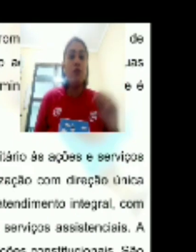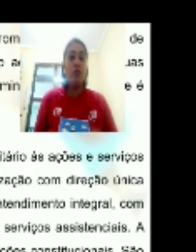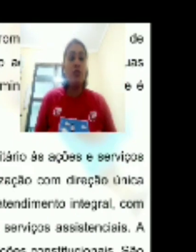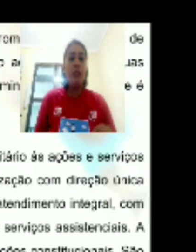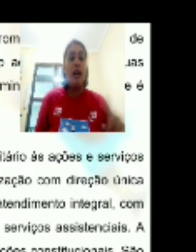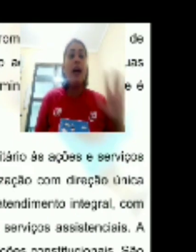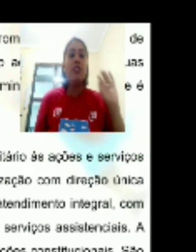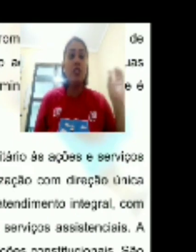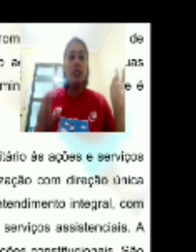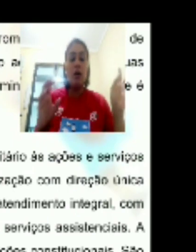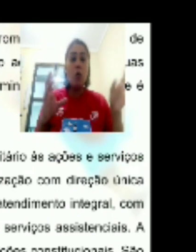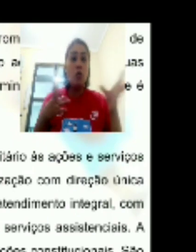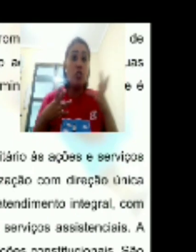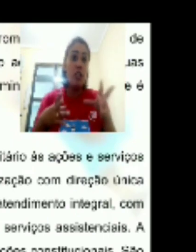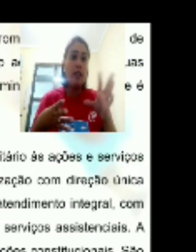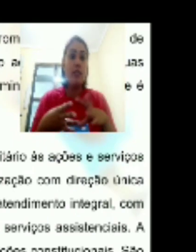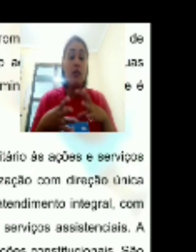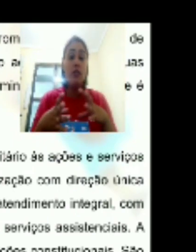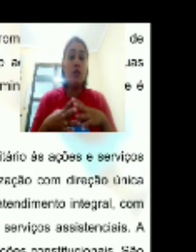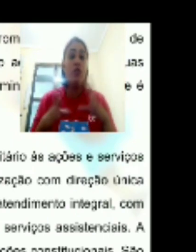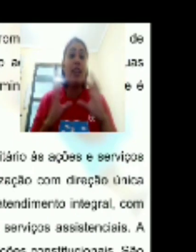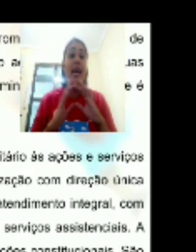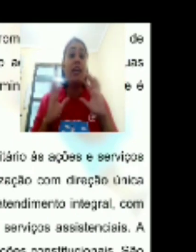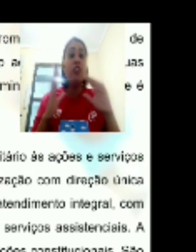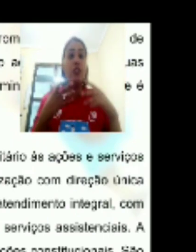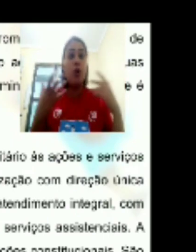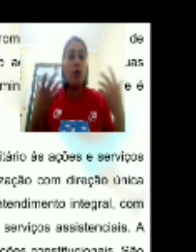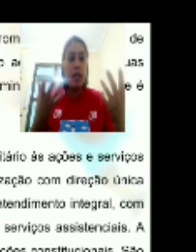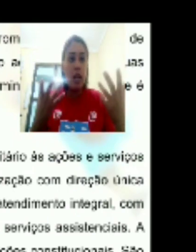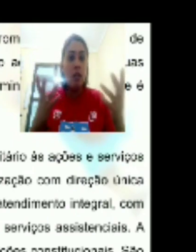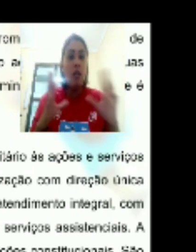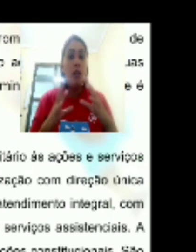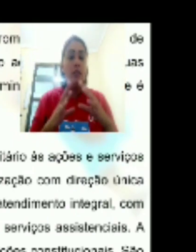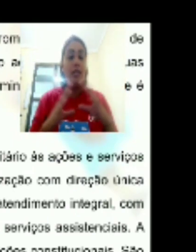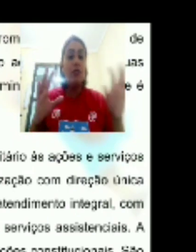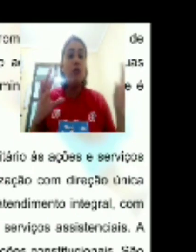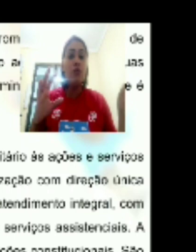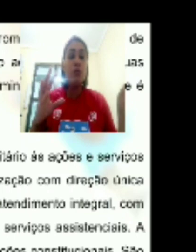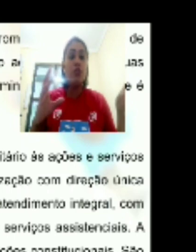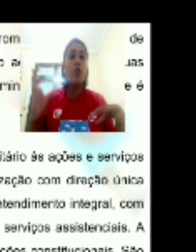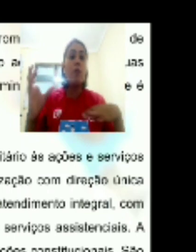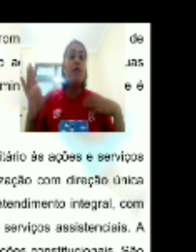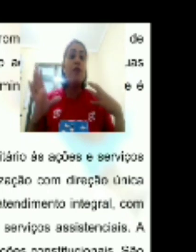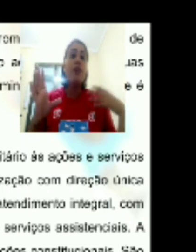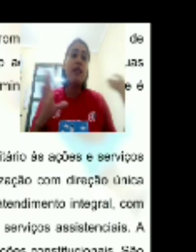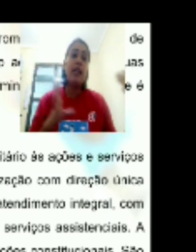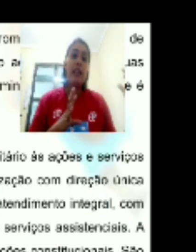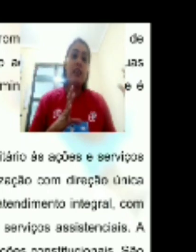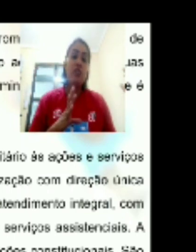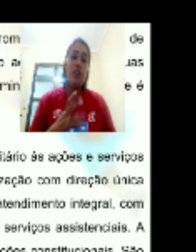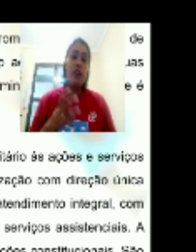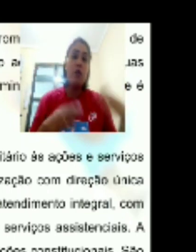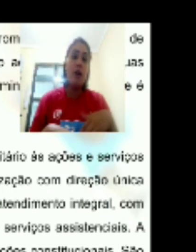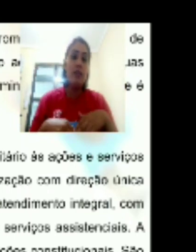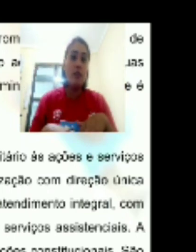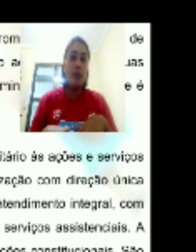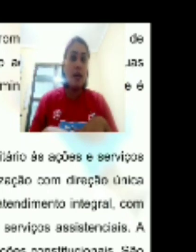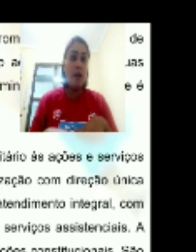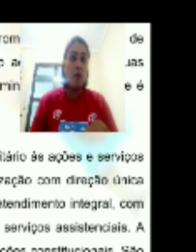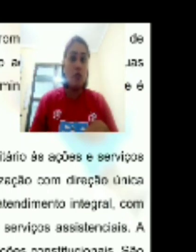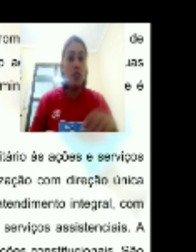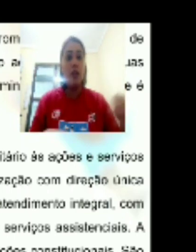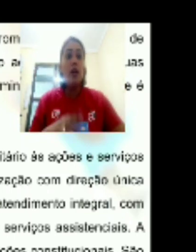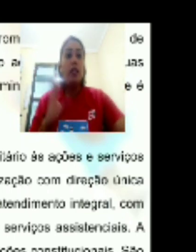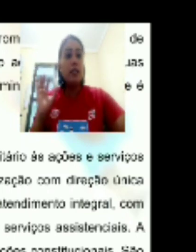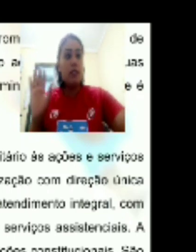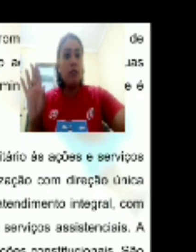diretrizes do SUS, tá? A nossa aula de hoje é a história, tá, do SUS, como foi que ele chegou a ser o que